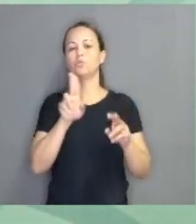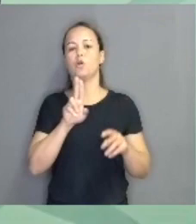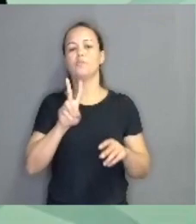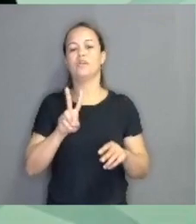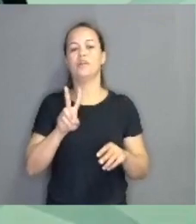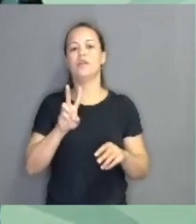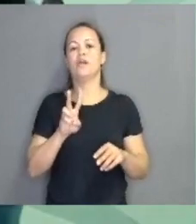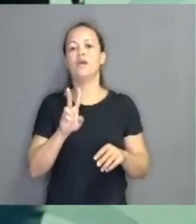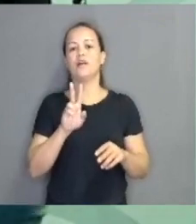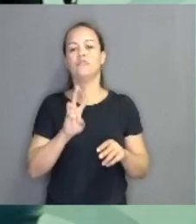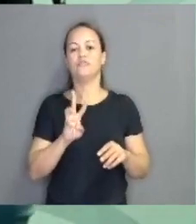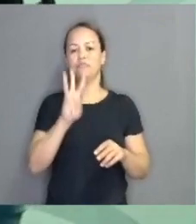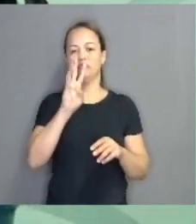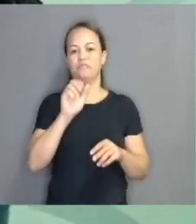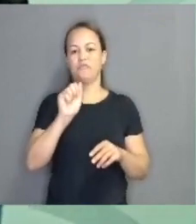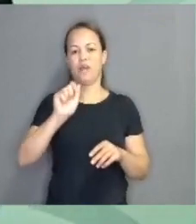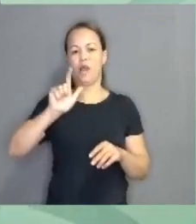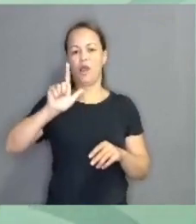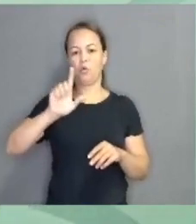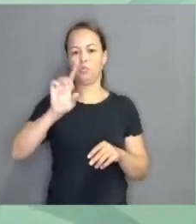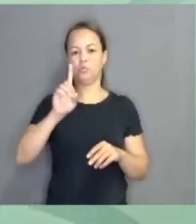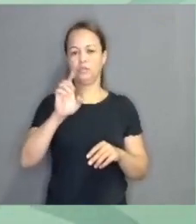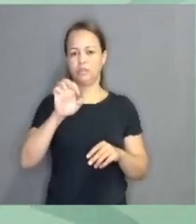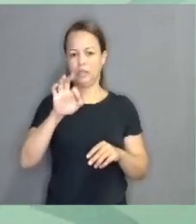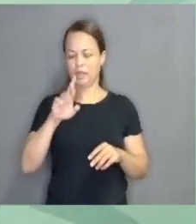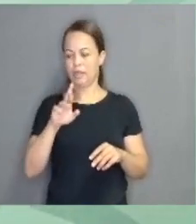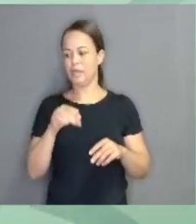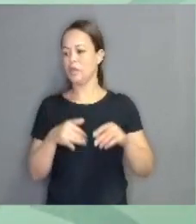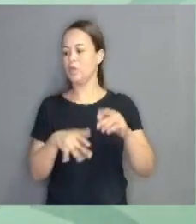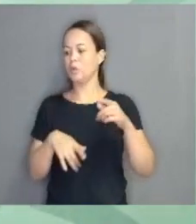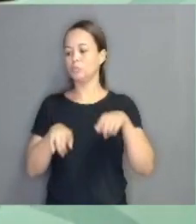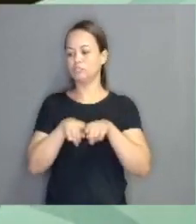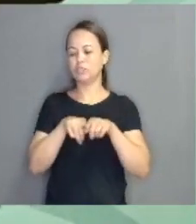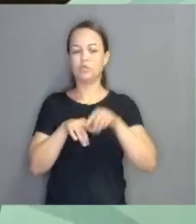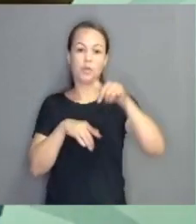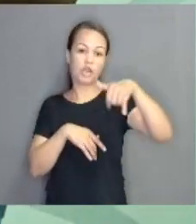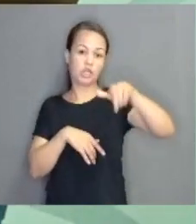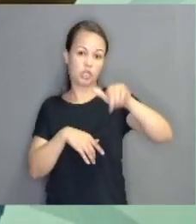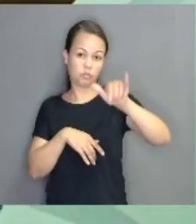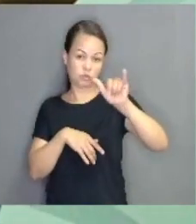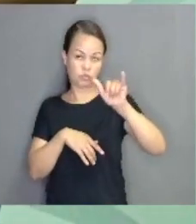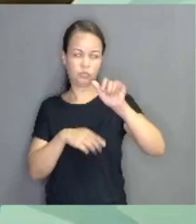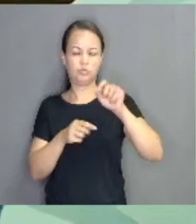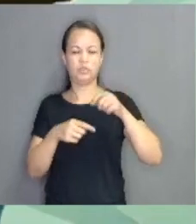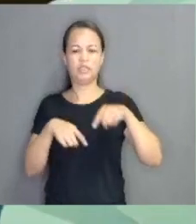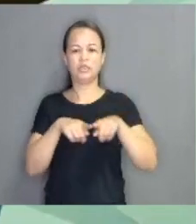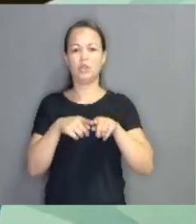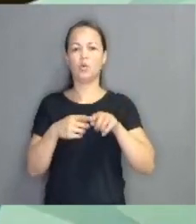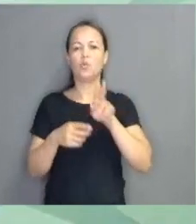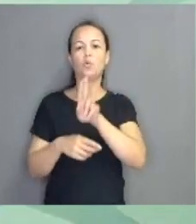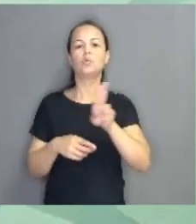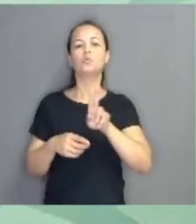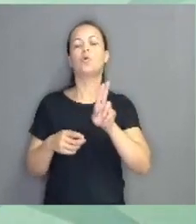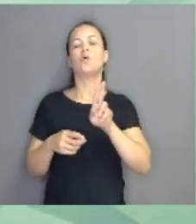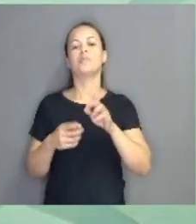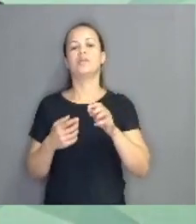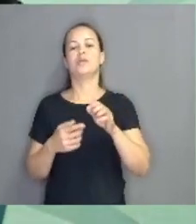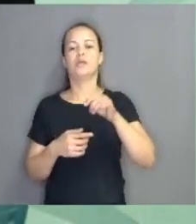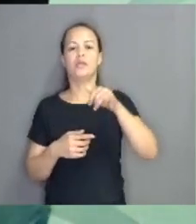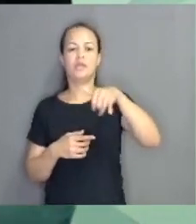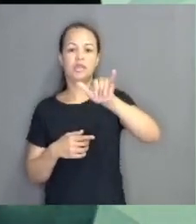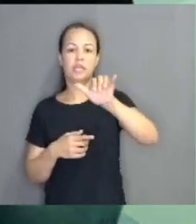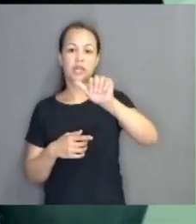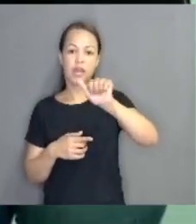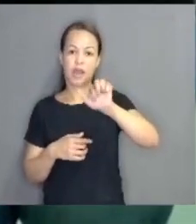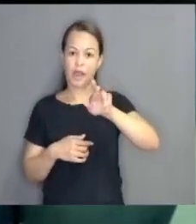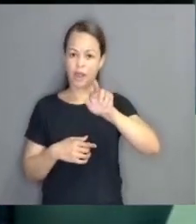palavra Wilma. E eu tenho a letra Y, que assume o som da letrinha I, por exemplo, na palavra Iara. E os números? O que são